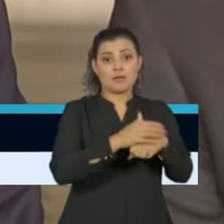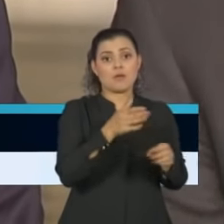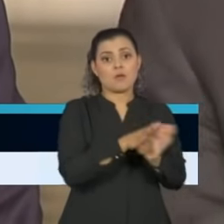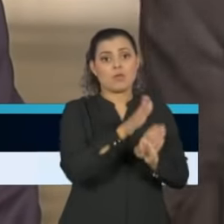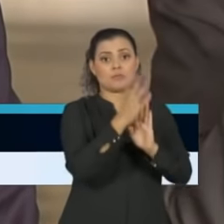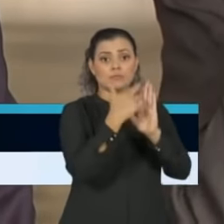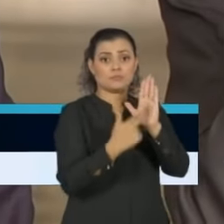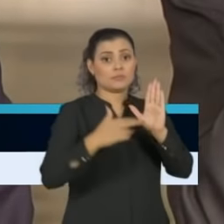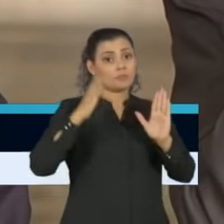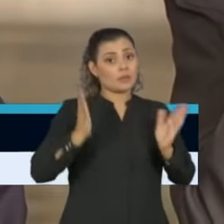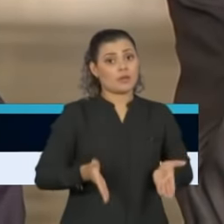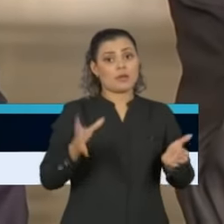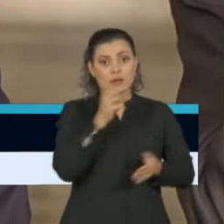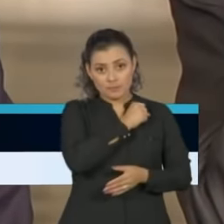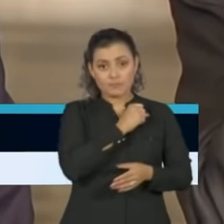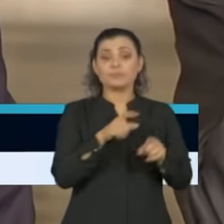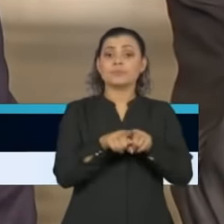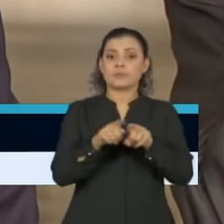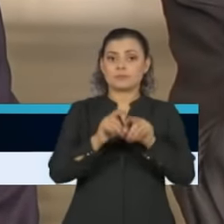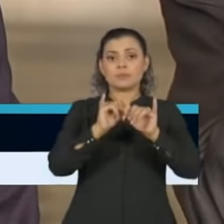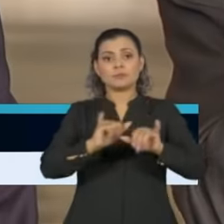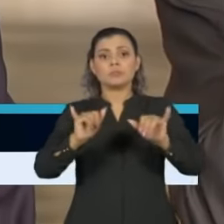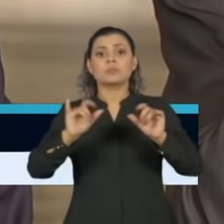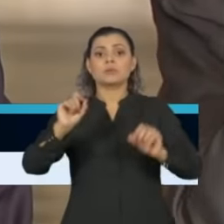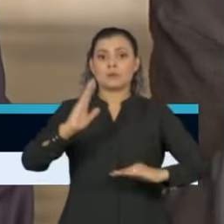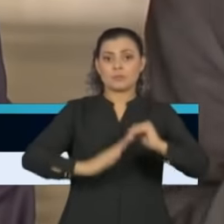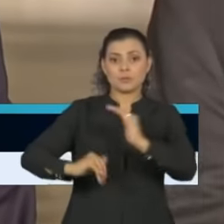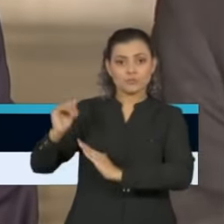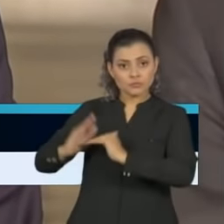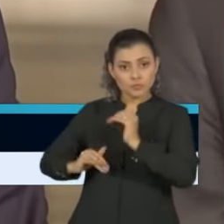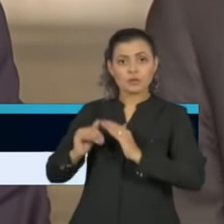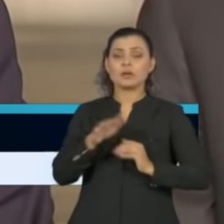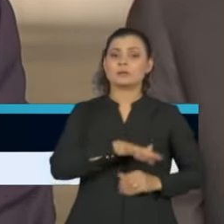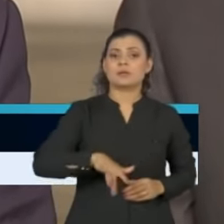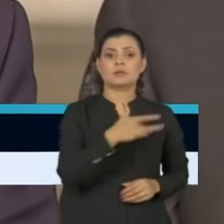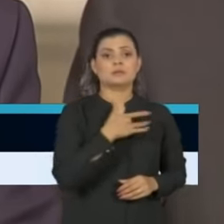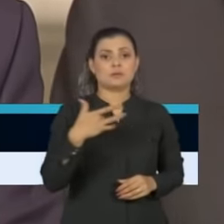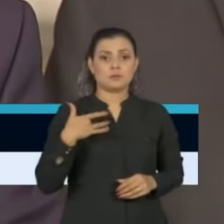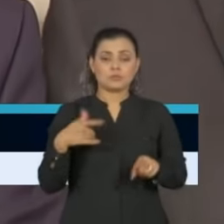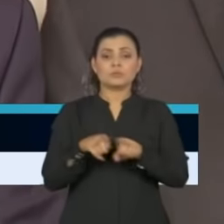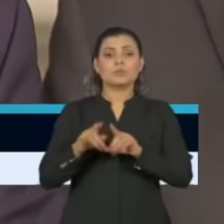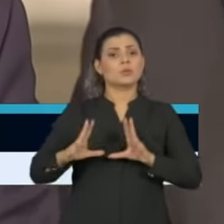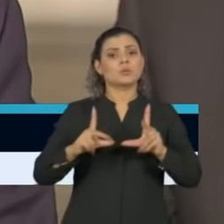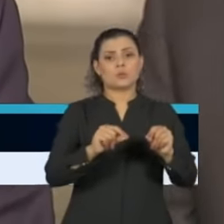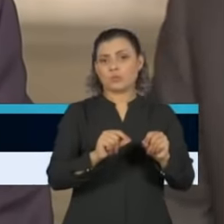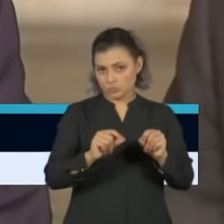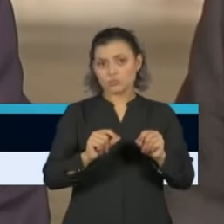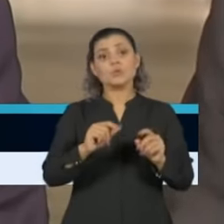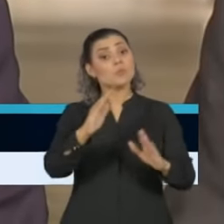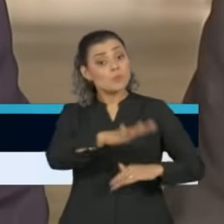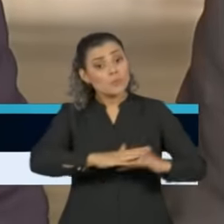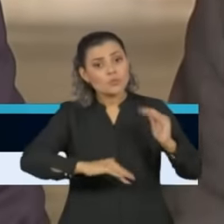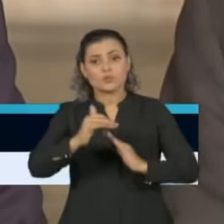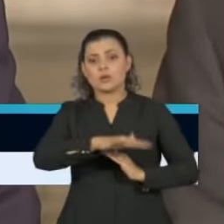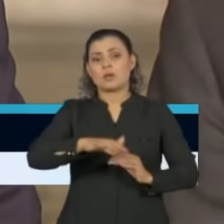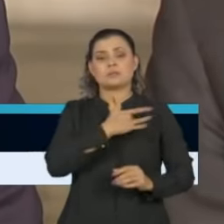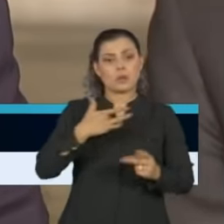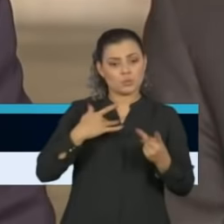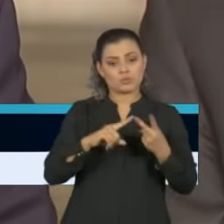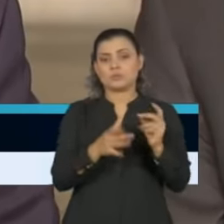Estão excluídos desta condição profissionais da saúde, todos eles, profissionais da segurança